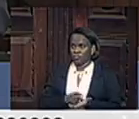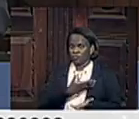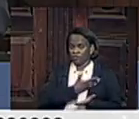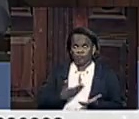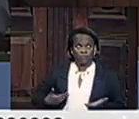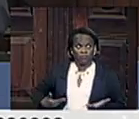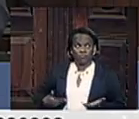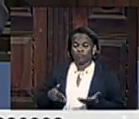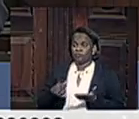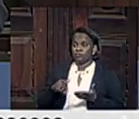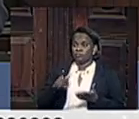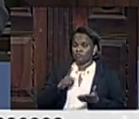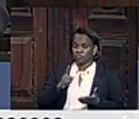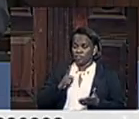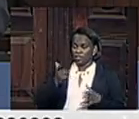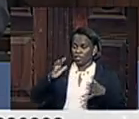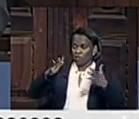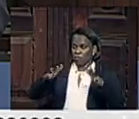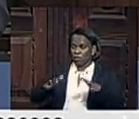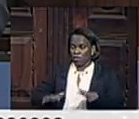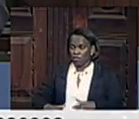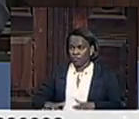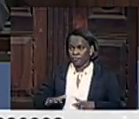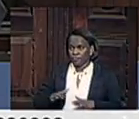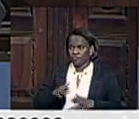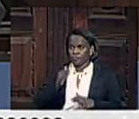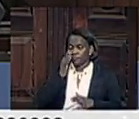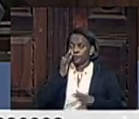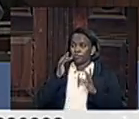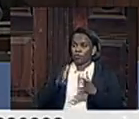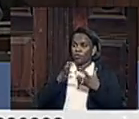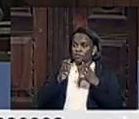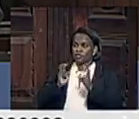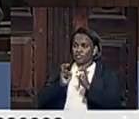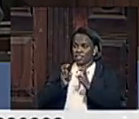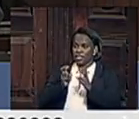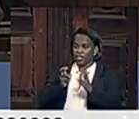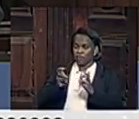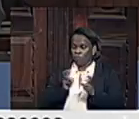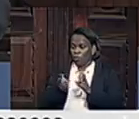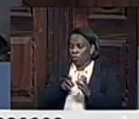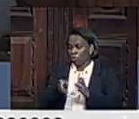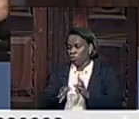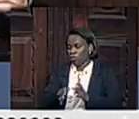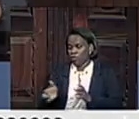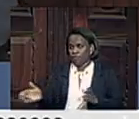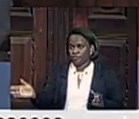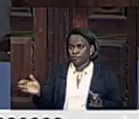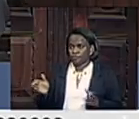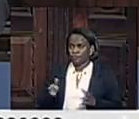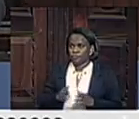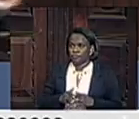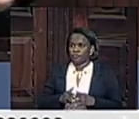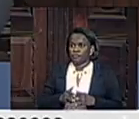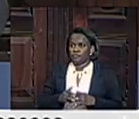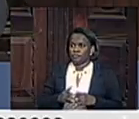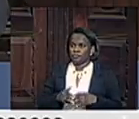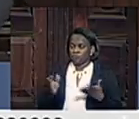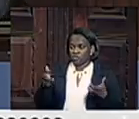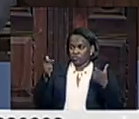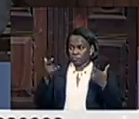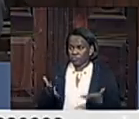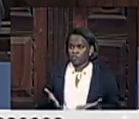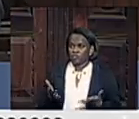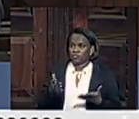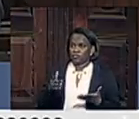governo está ladeira abaixo. É um trem descarrilhado. E não somos nós que temos que ser essa barreira